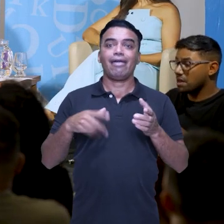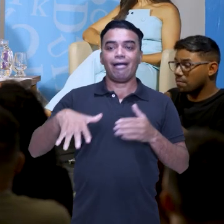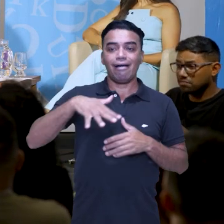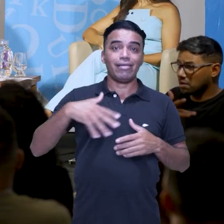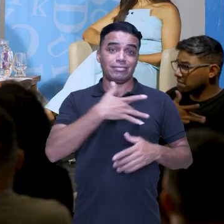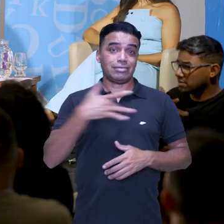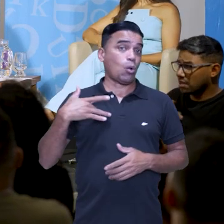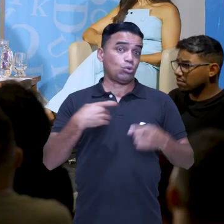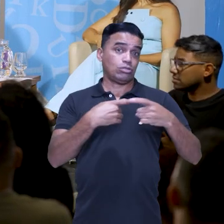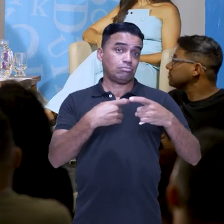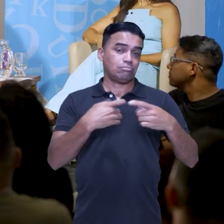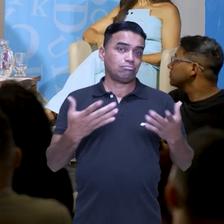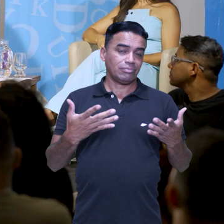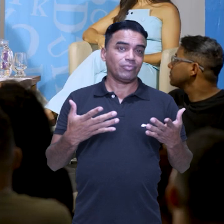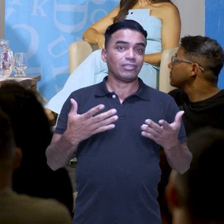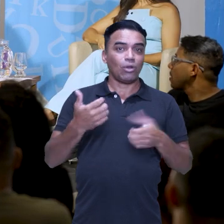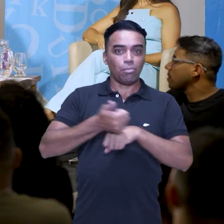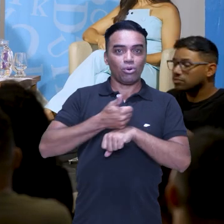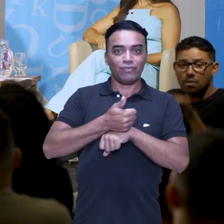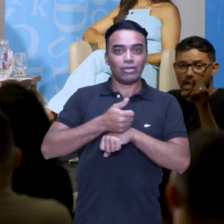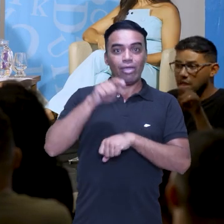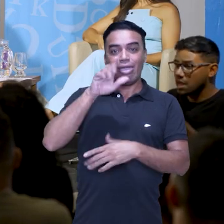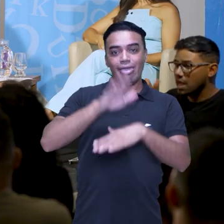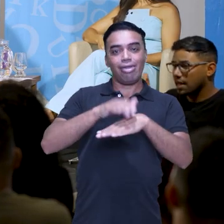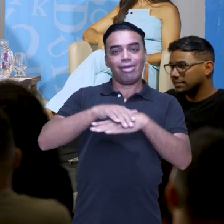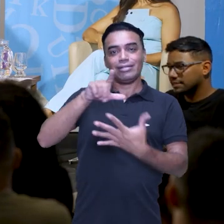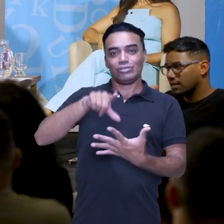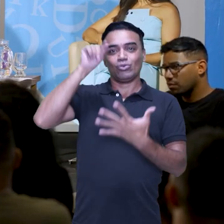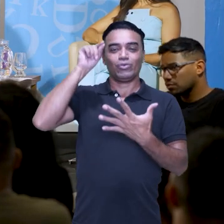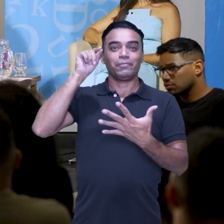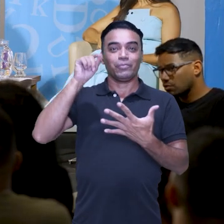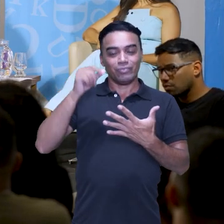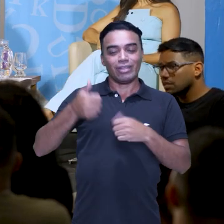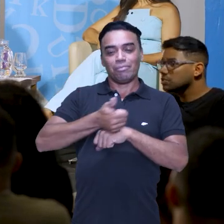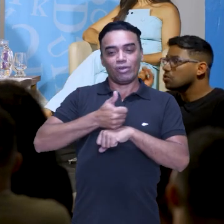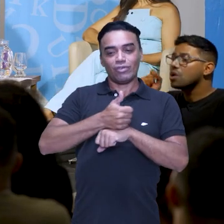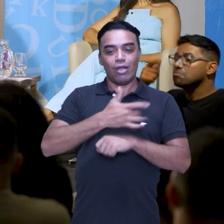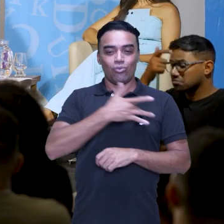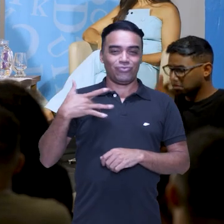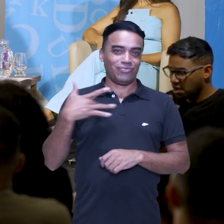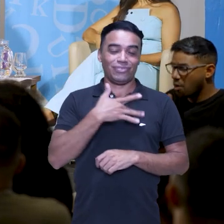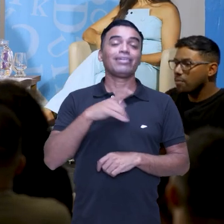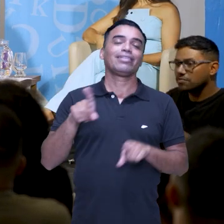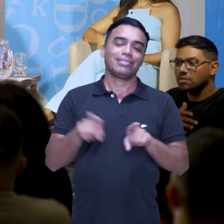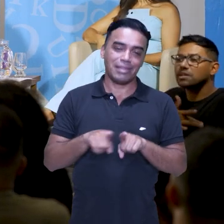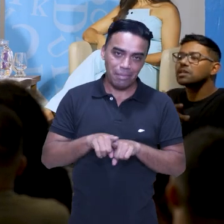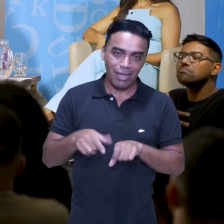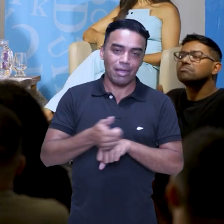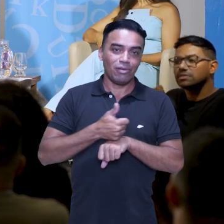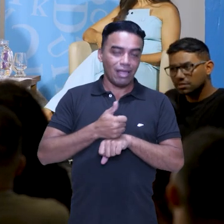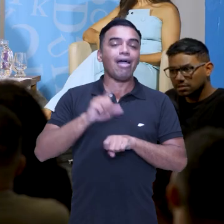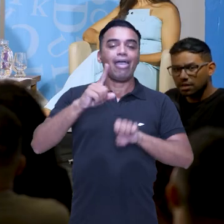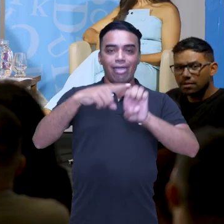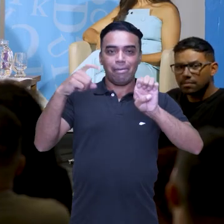da saúde. Não, é a profissão que o Adelson escolheu, né? De ser um profissional da saúde. Então, também é uma profissão. É um